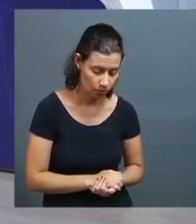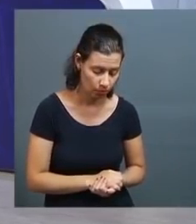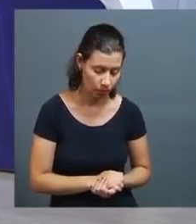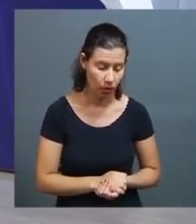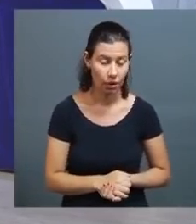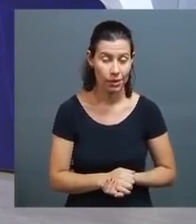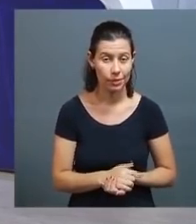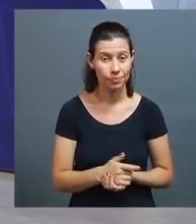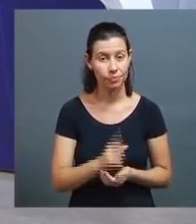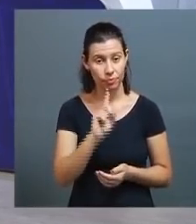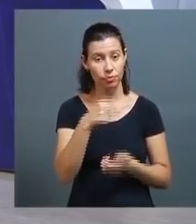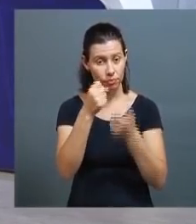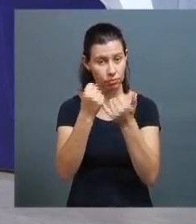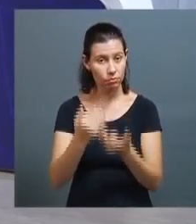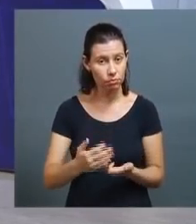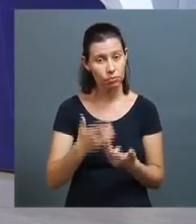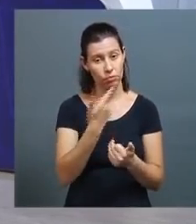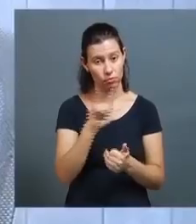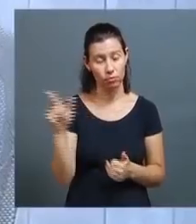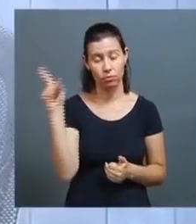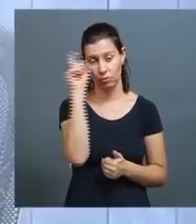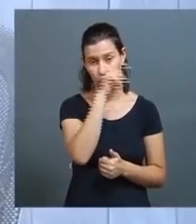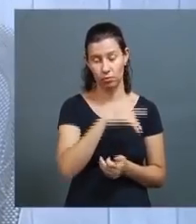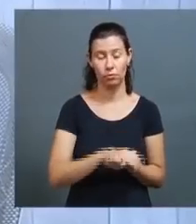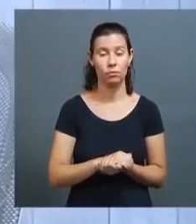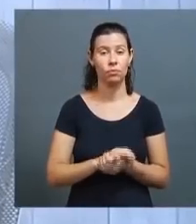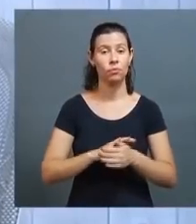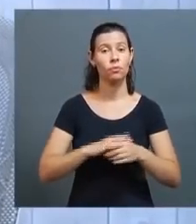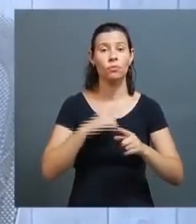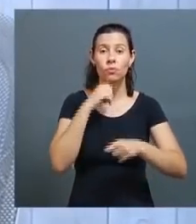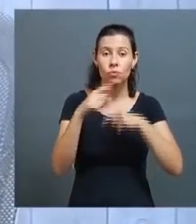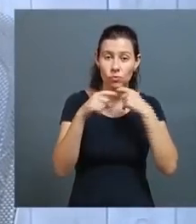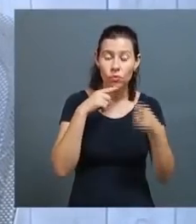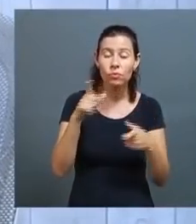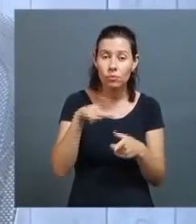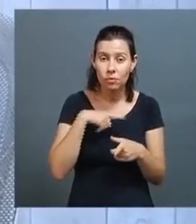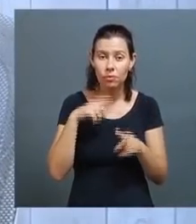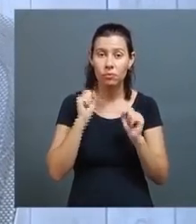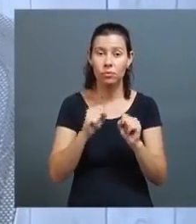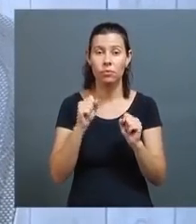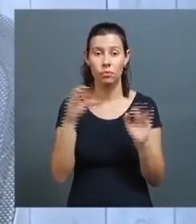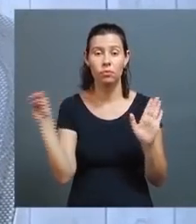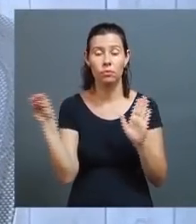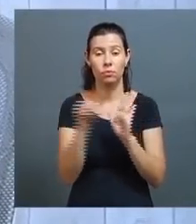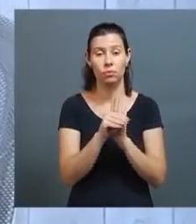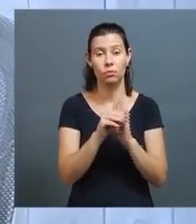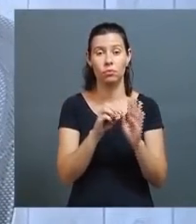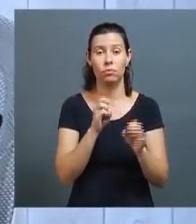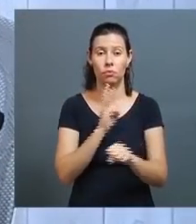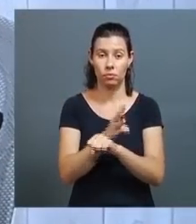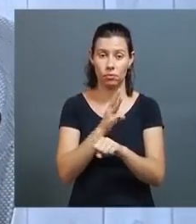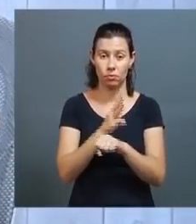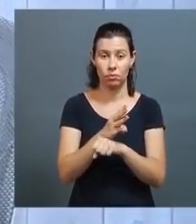de outros tipos de dificuldades. Você que tem dúvidas sobre o assunto, mande uma mensagem para a gente pelo WhatsApp